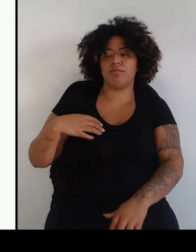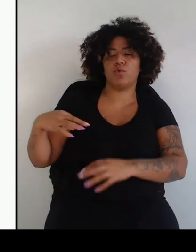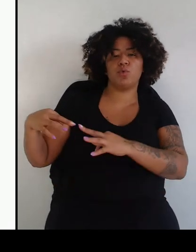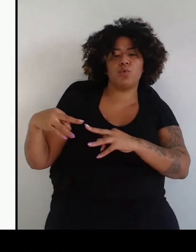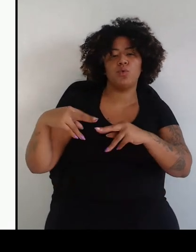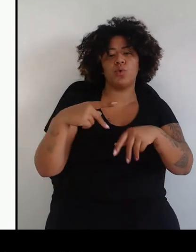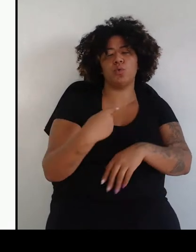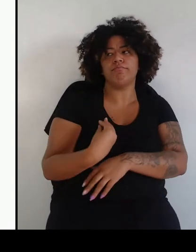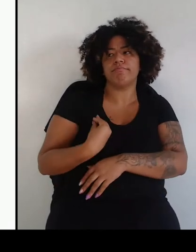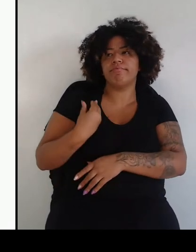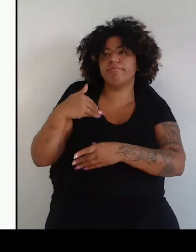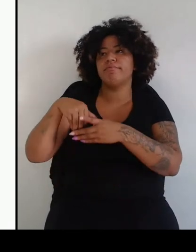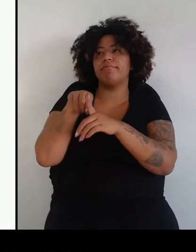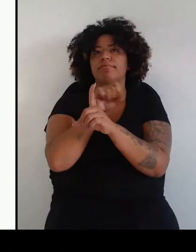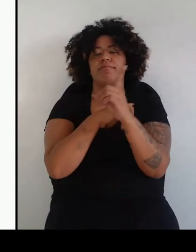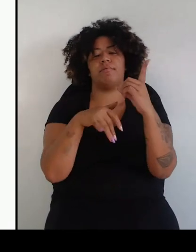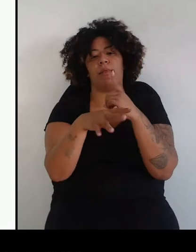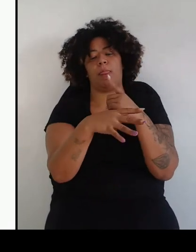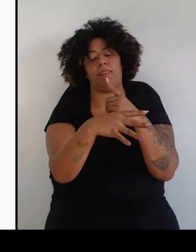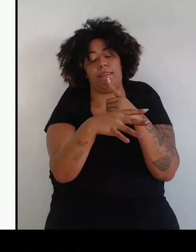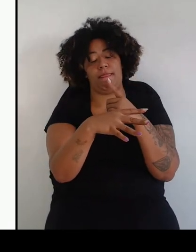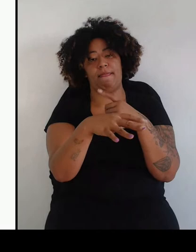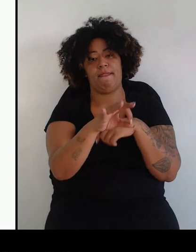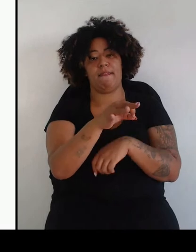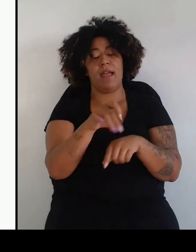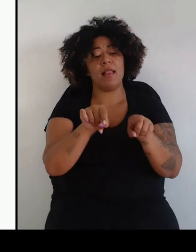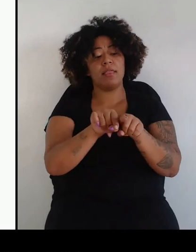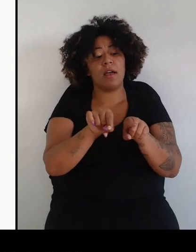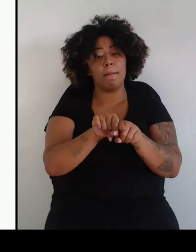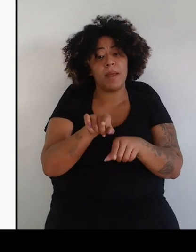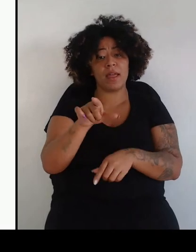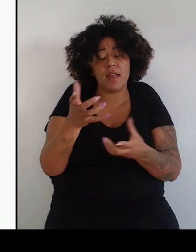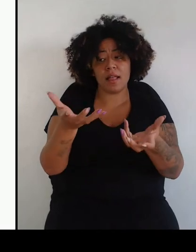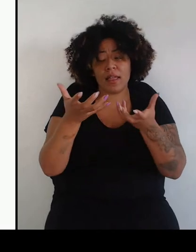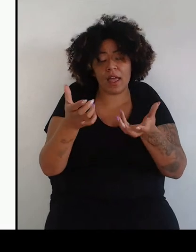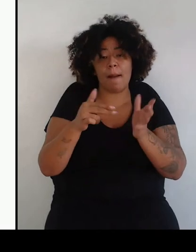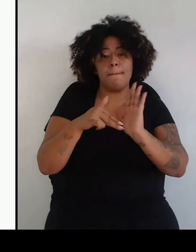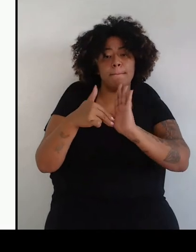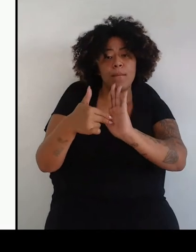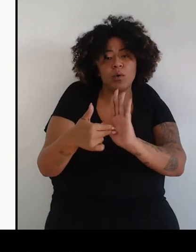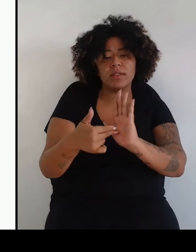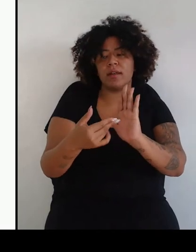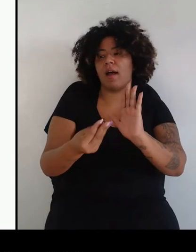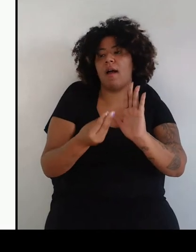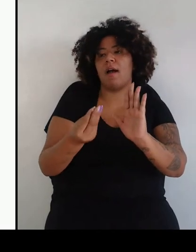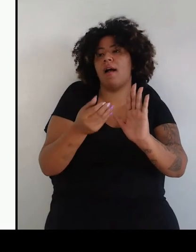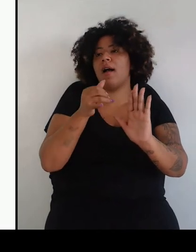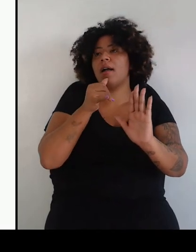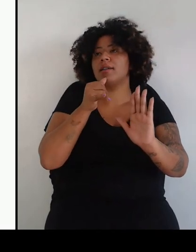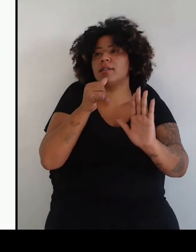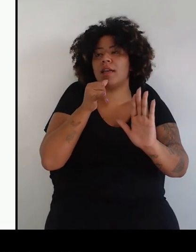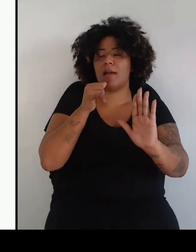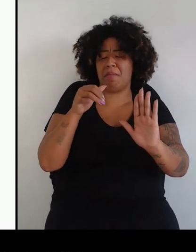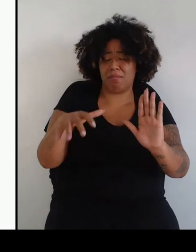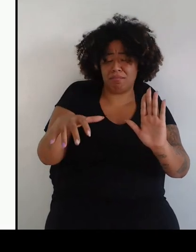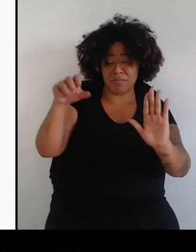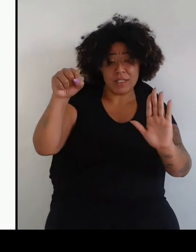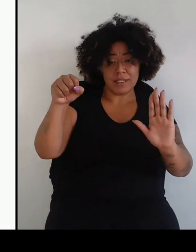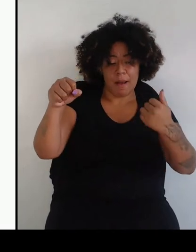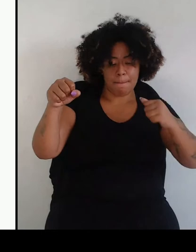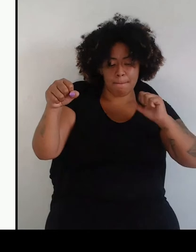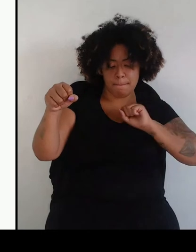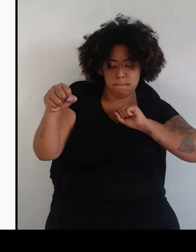éter da mesma forma ele também quer trazer luz a sombra em uma vitalidade